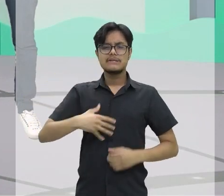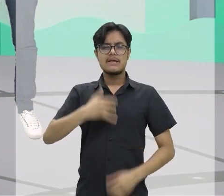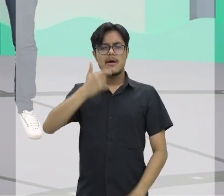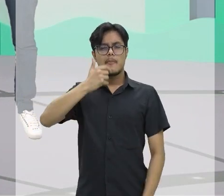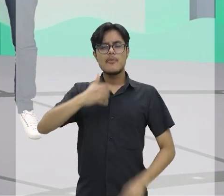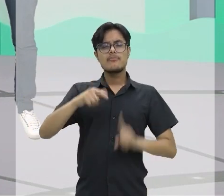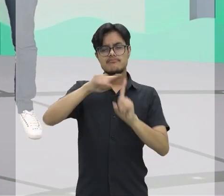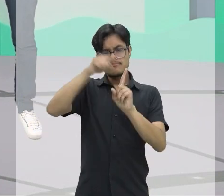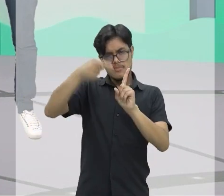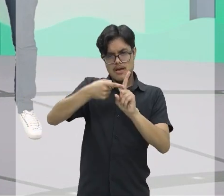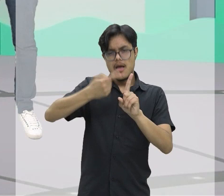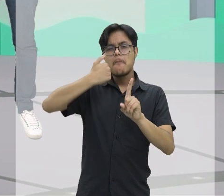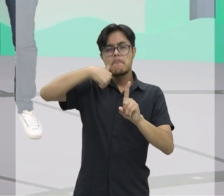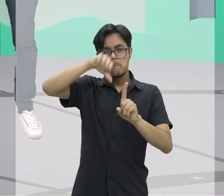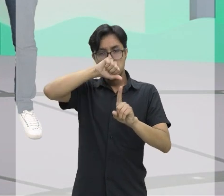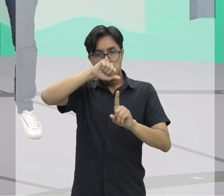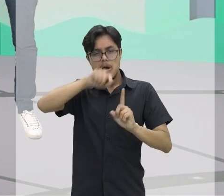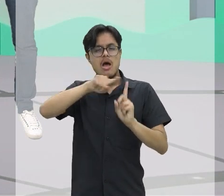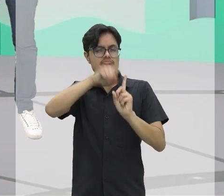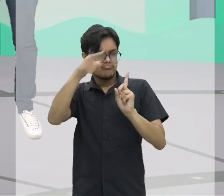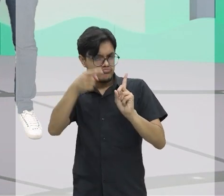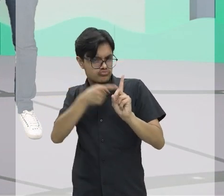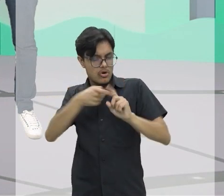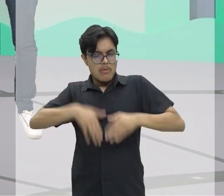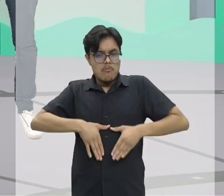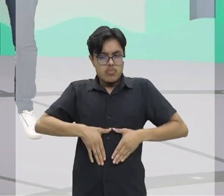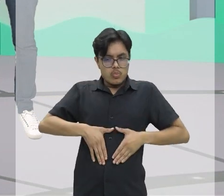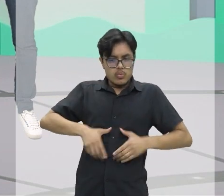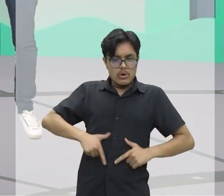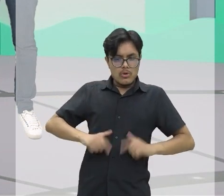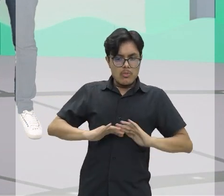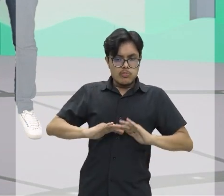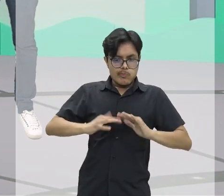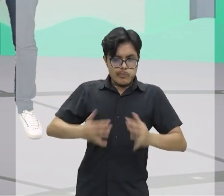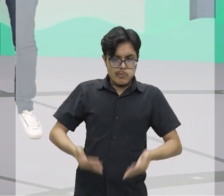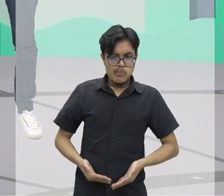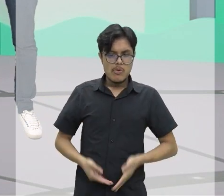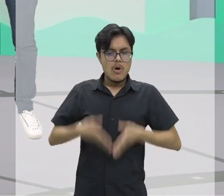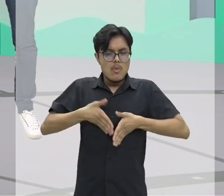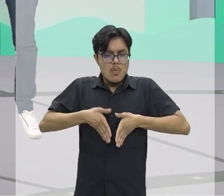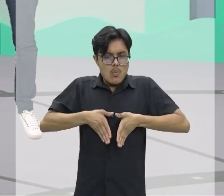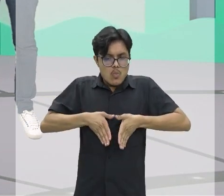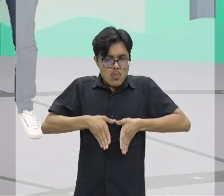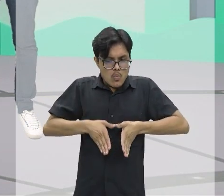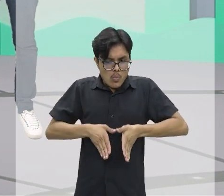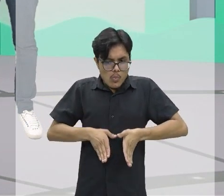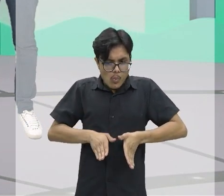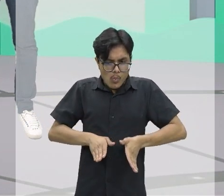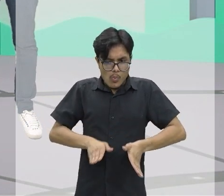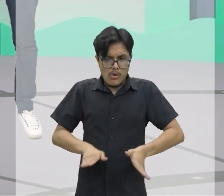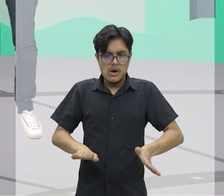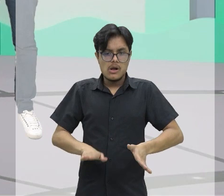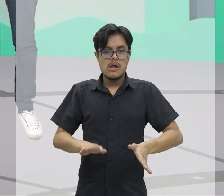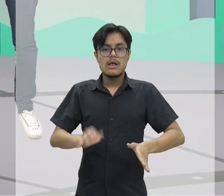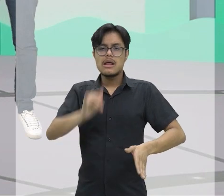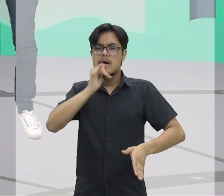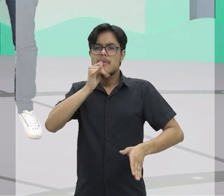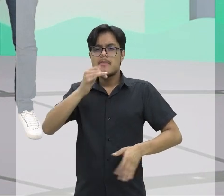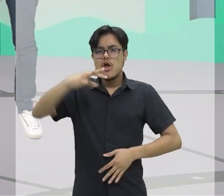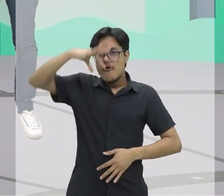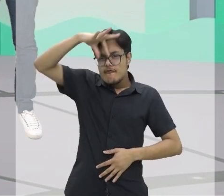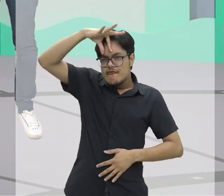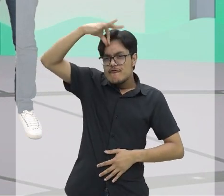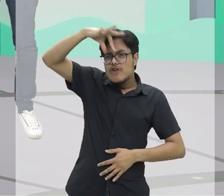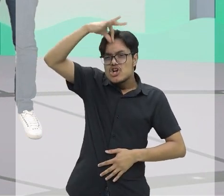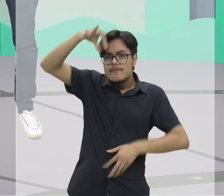em posições menores, né? Ele está numa região muito menor, e no momento do parto normal, esse bebê vai precisar passar